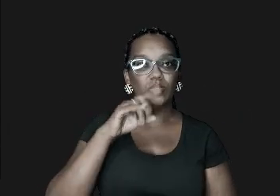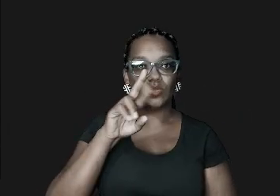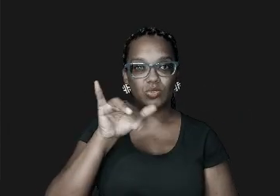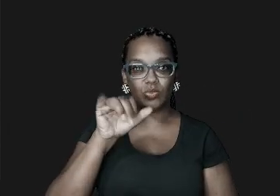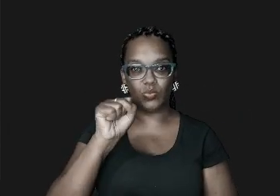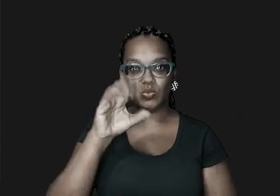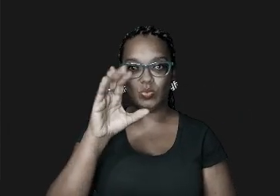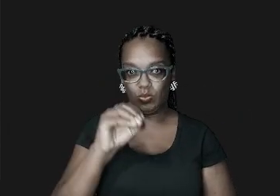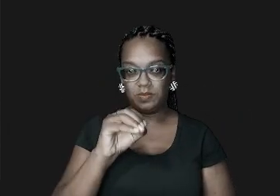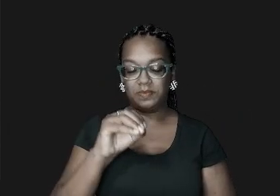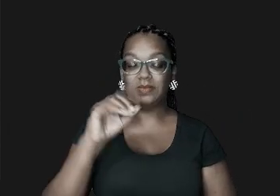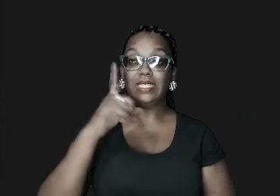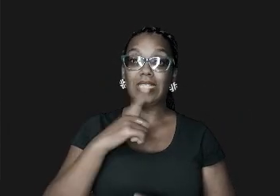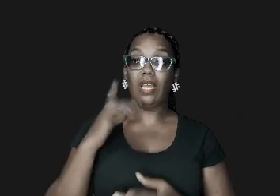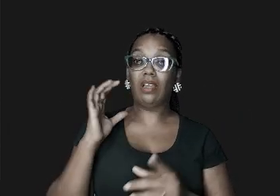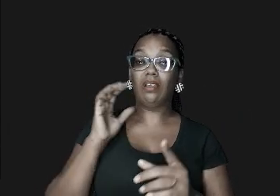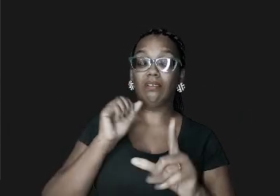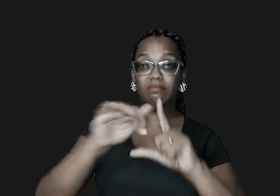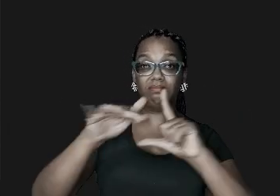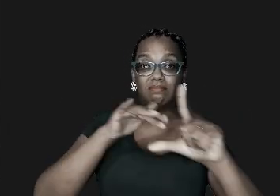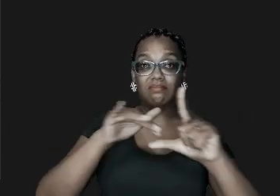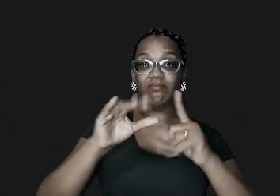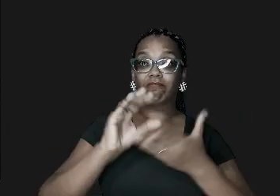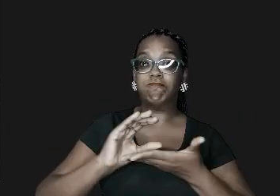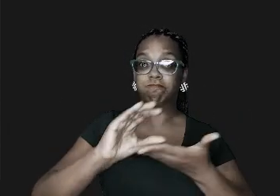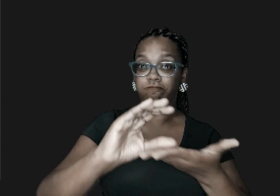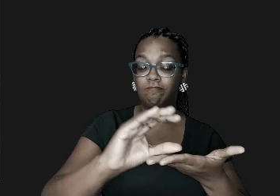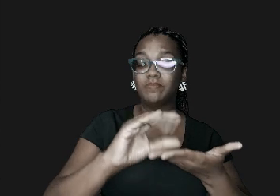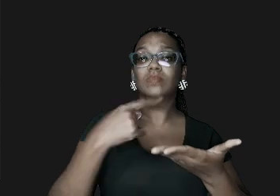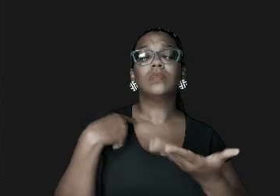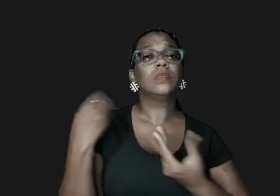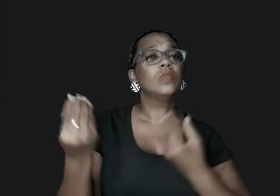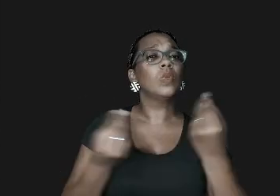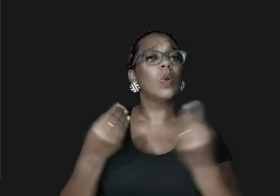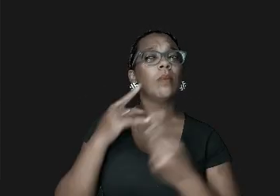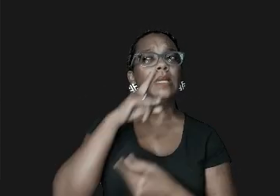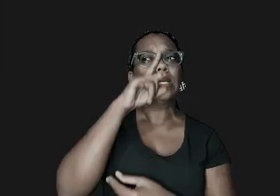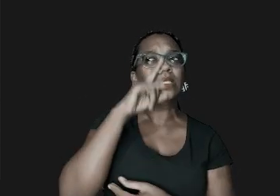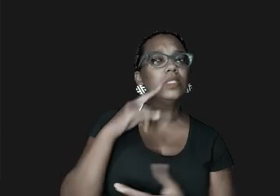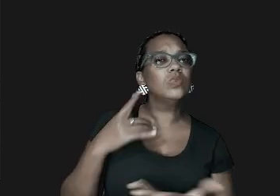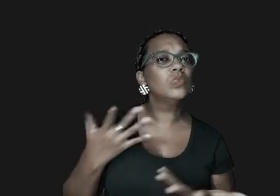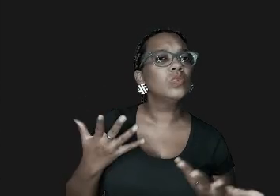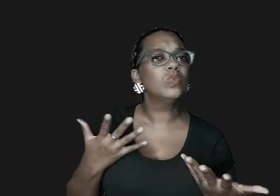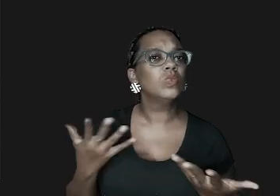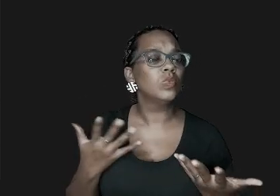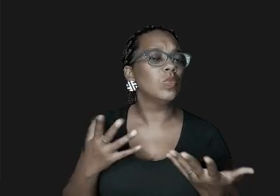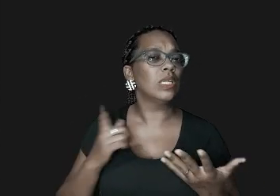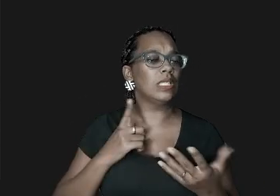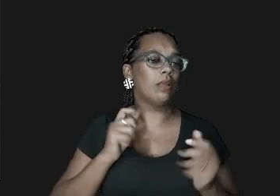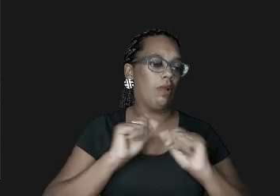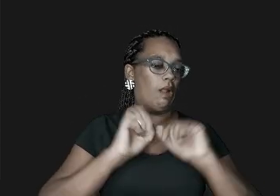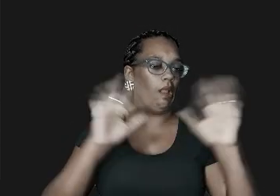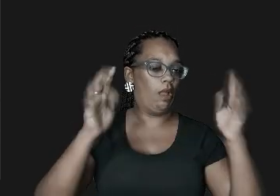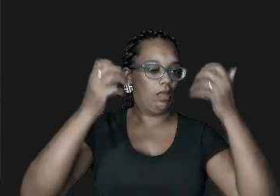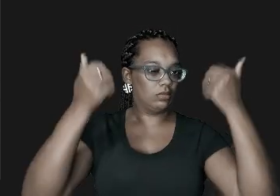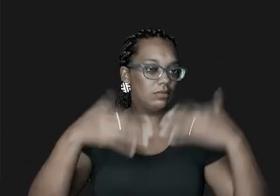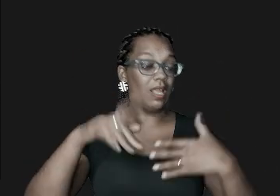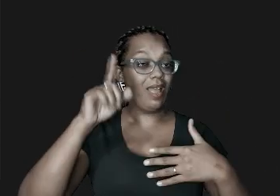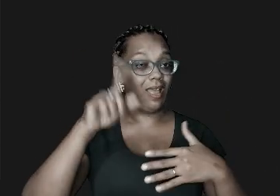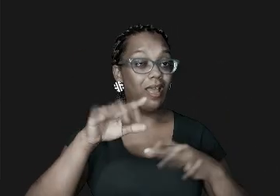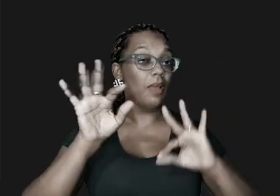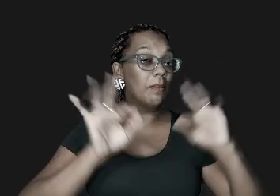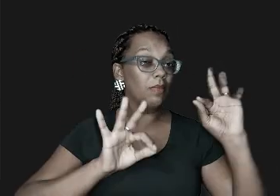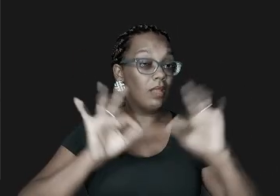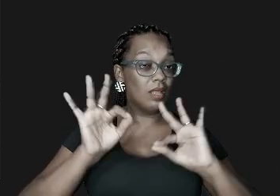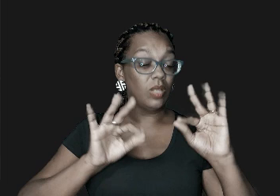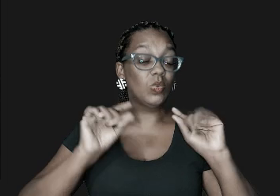risco é esse tema supervisão de influenciadores de Invest imento da da relevância o plano de televisão baseada em risco apenas